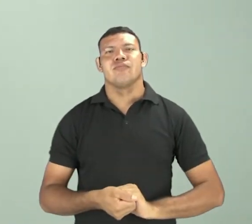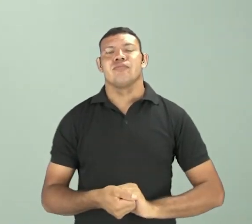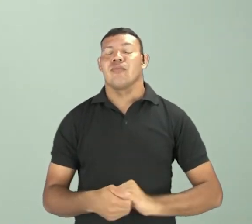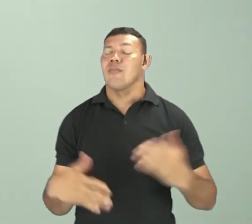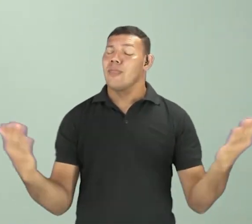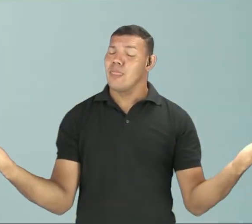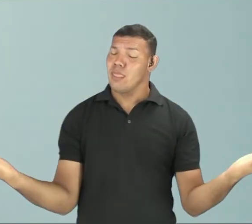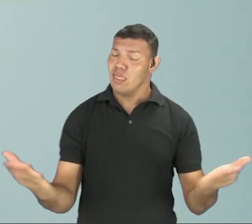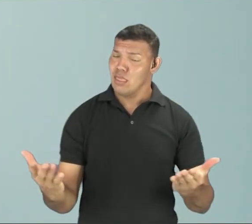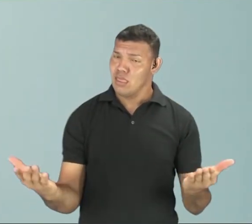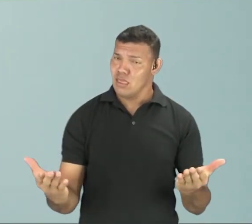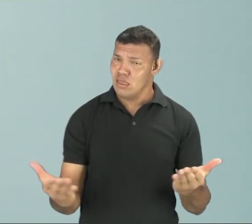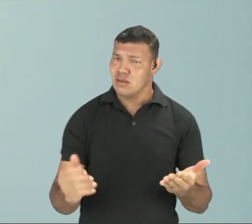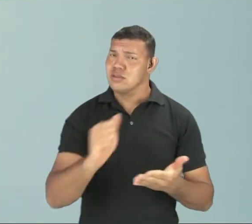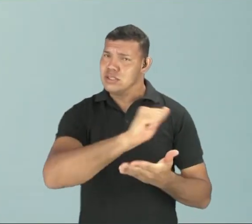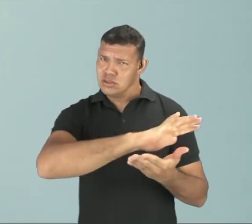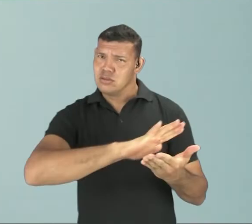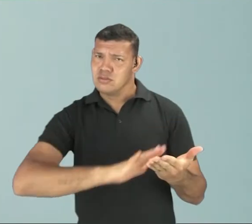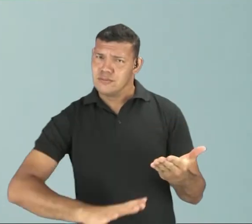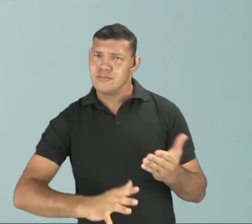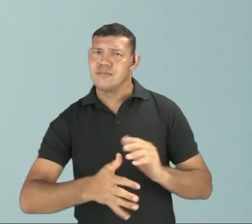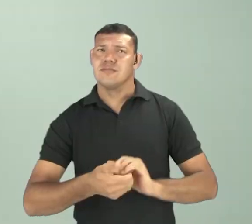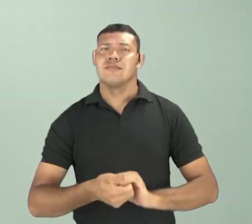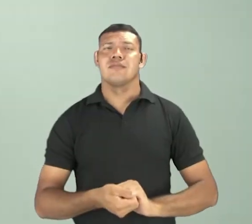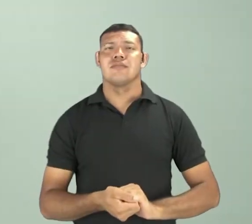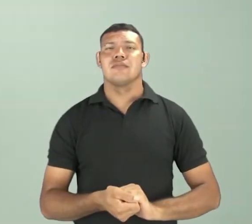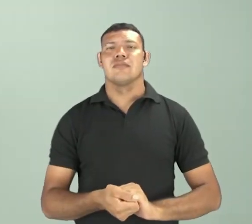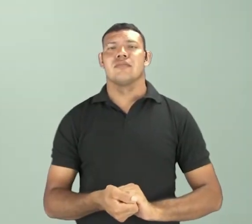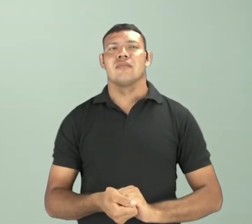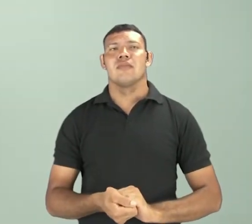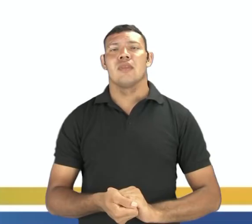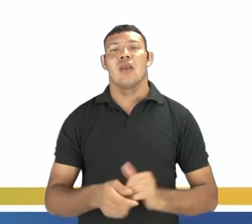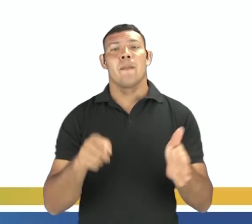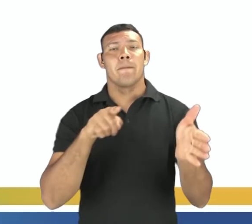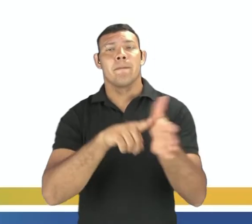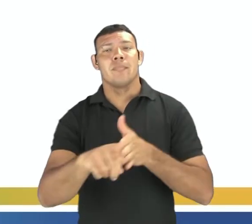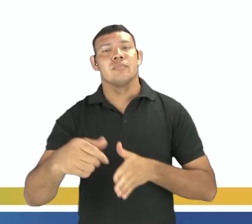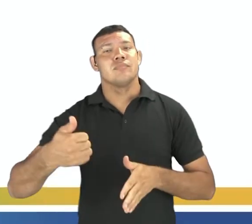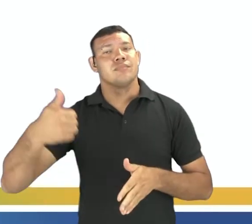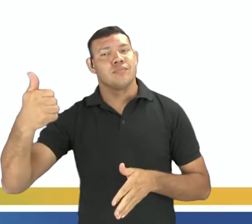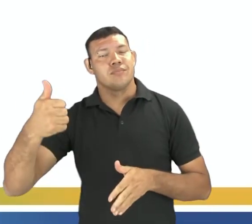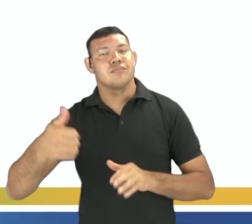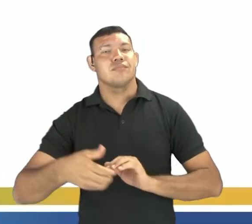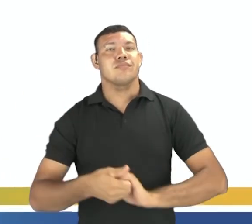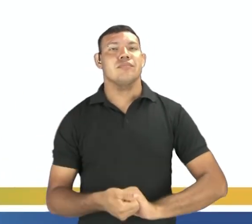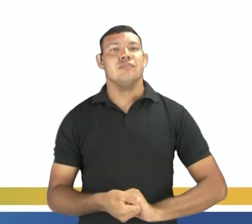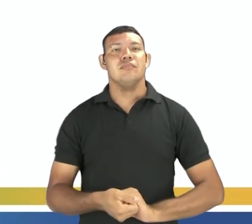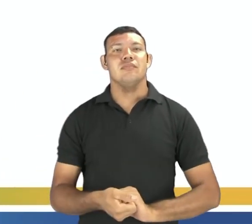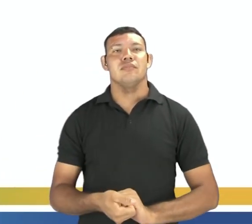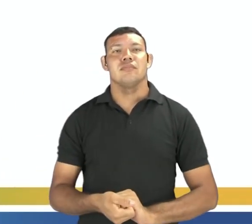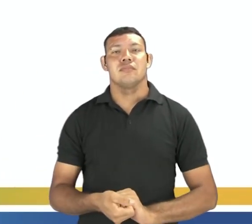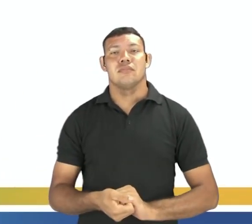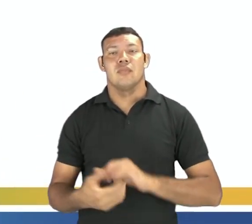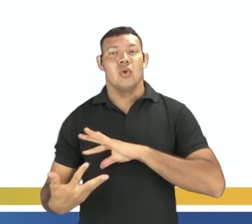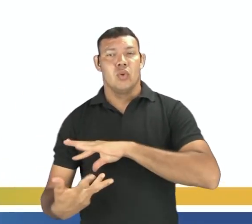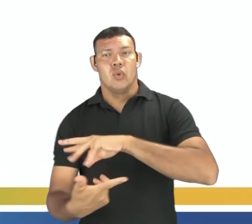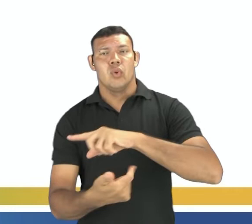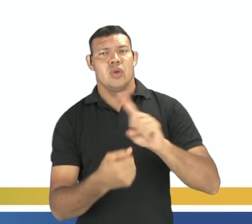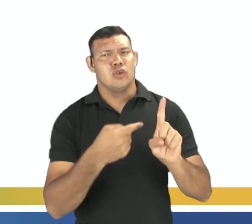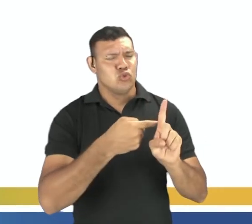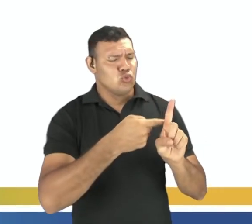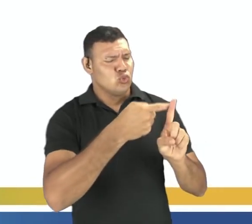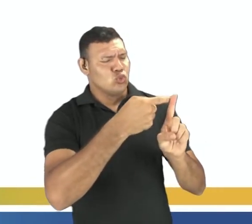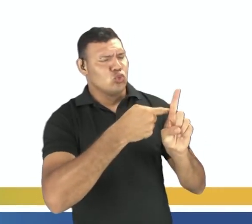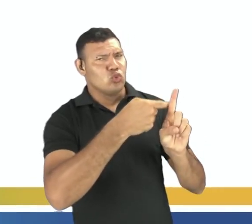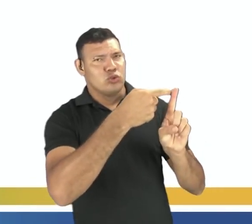Vamos agora, então, pessoal, para o exercitando. Vamos, então, para a primeira questão. Acompanhe aí comigo. O aquecimento